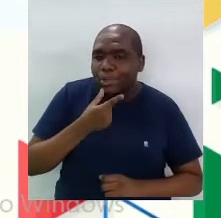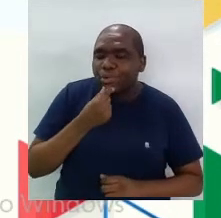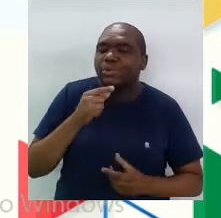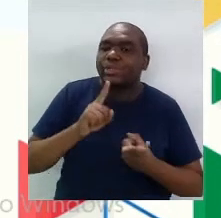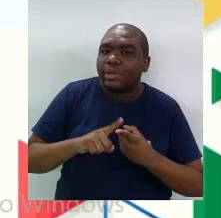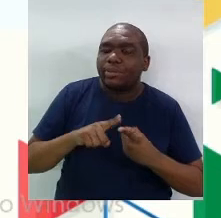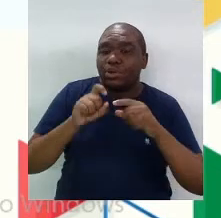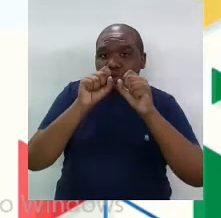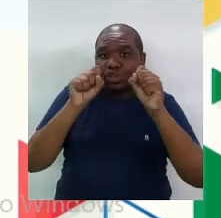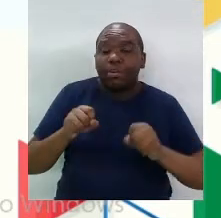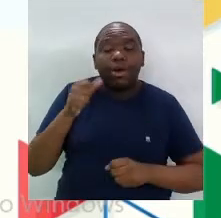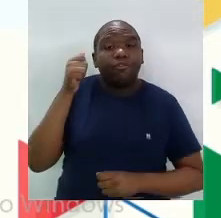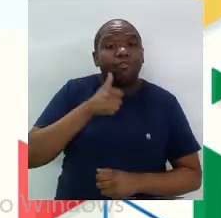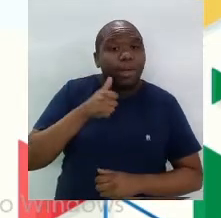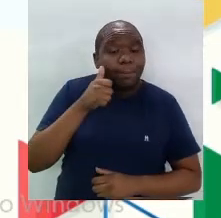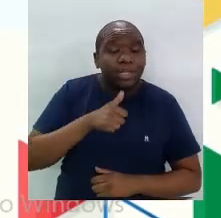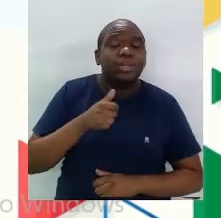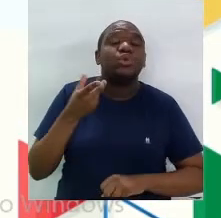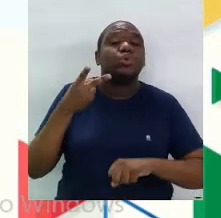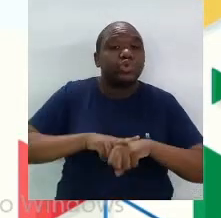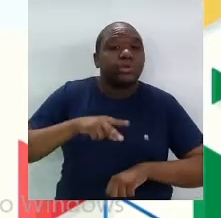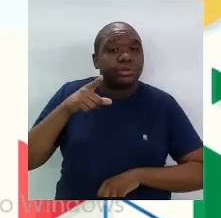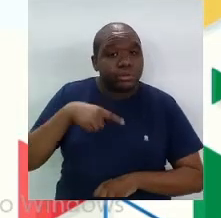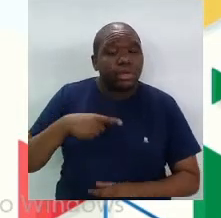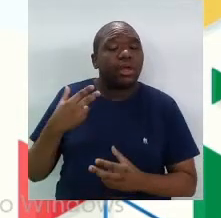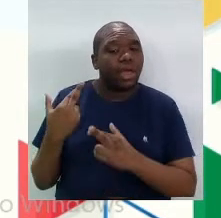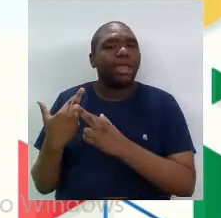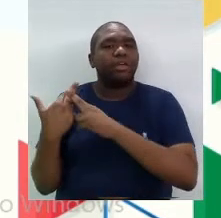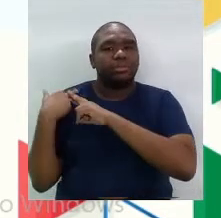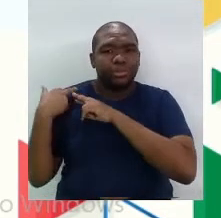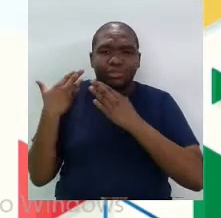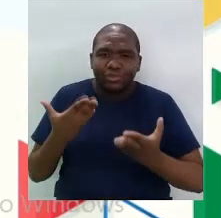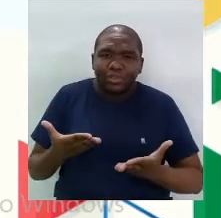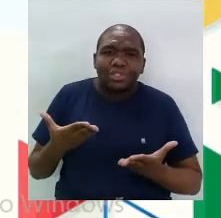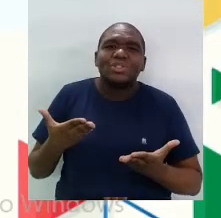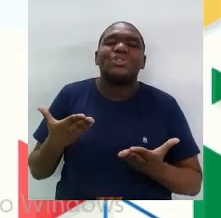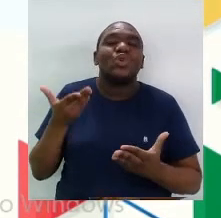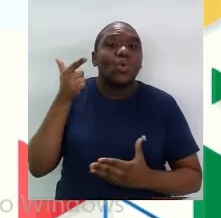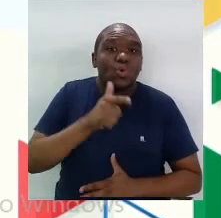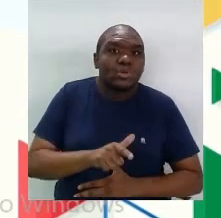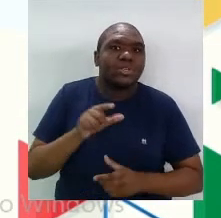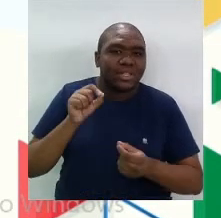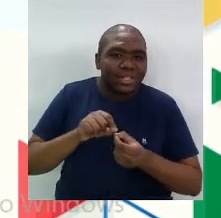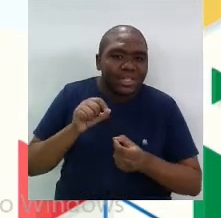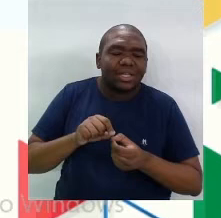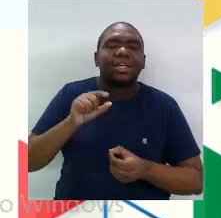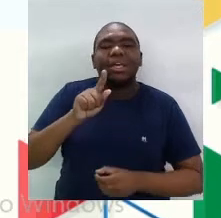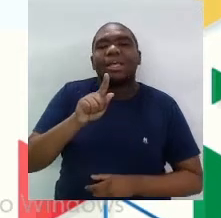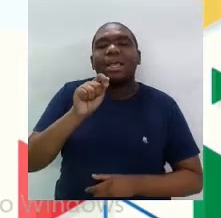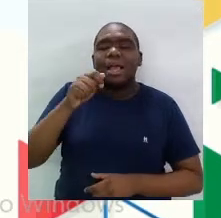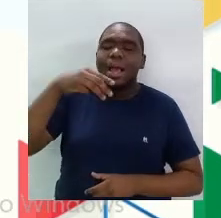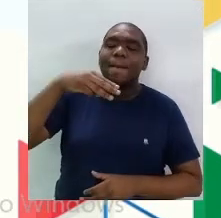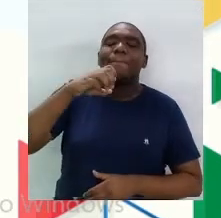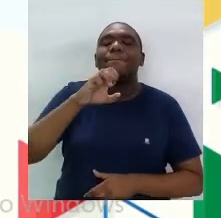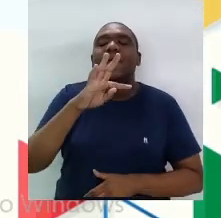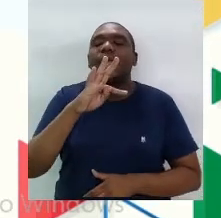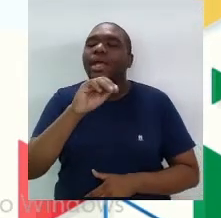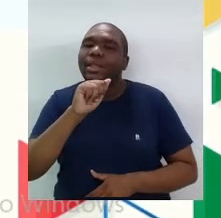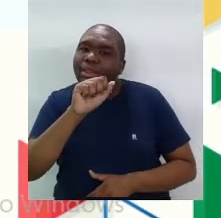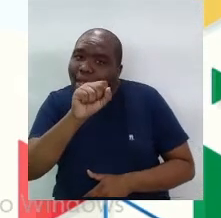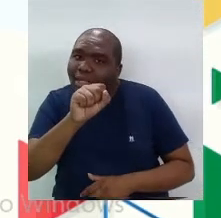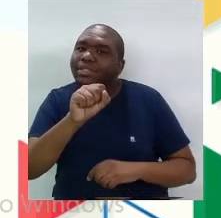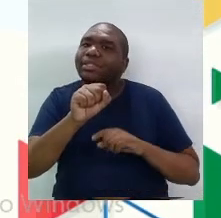genital masculino quanto o feminino, eles são responsáveis pela produção dos gametas,